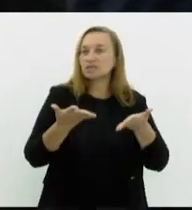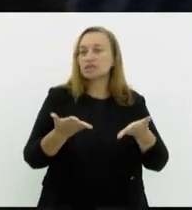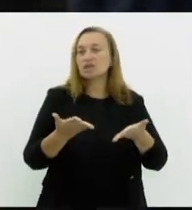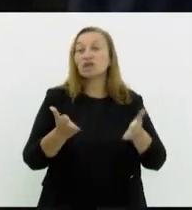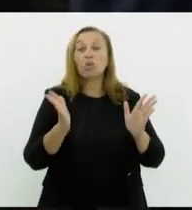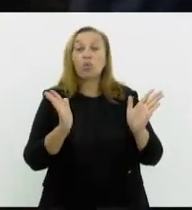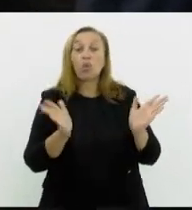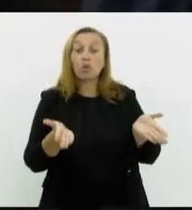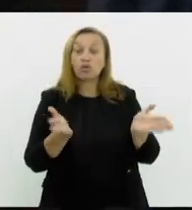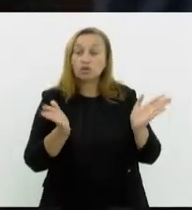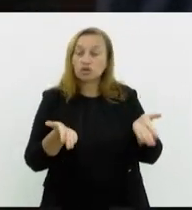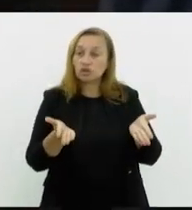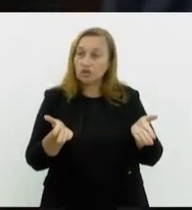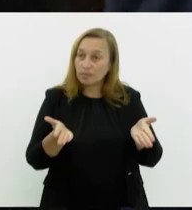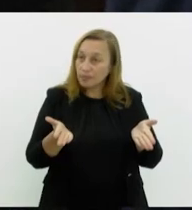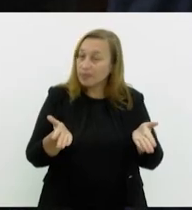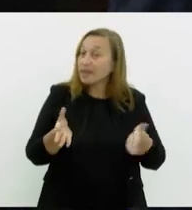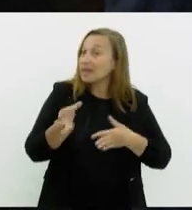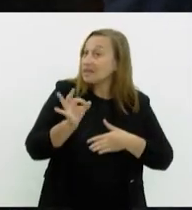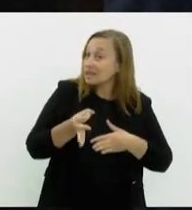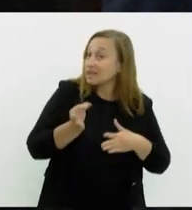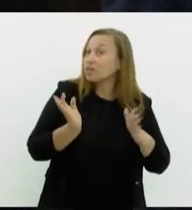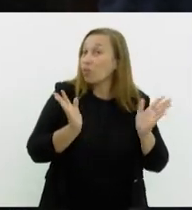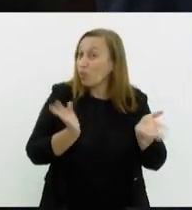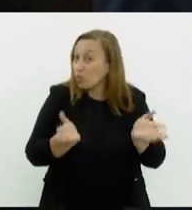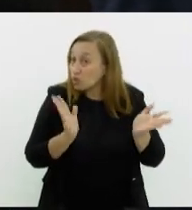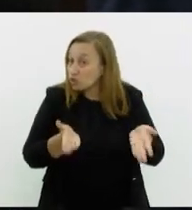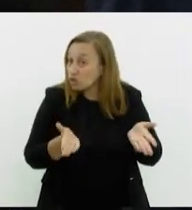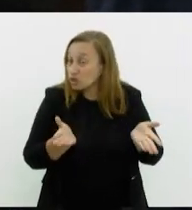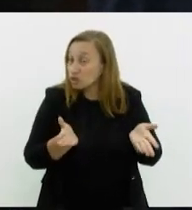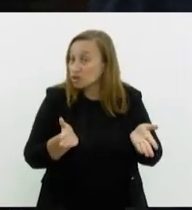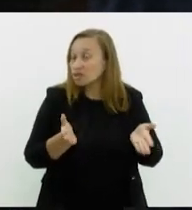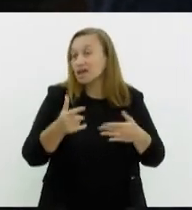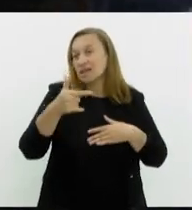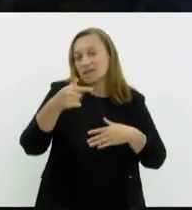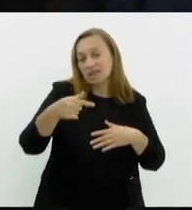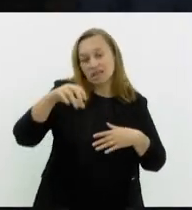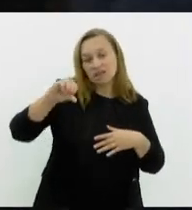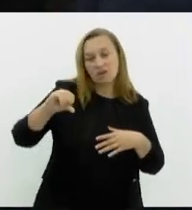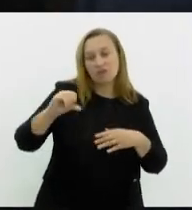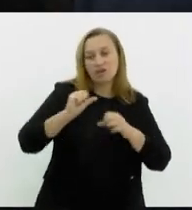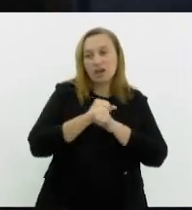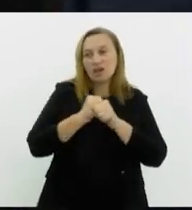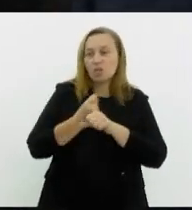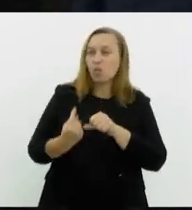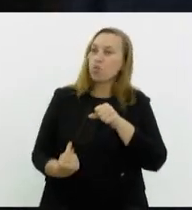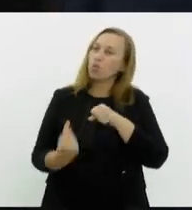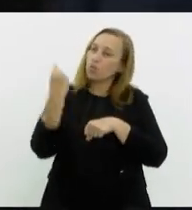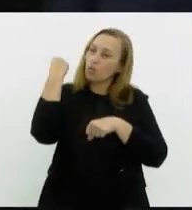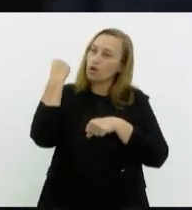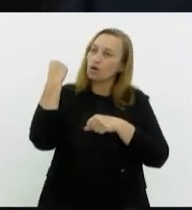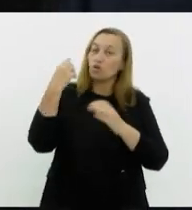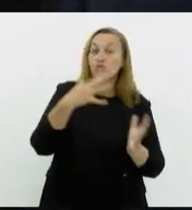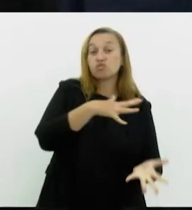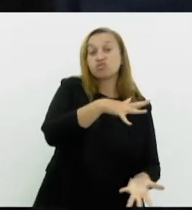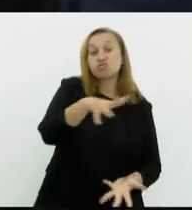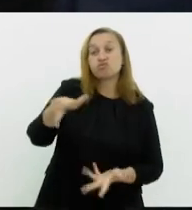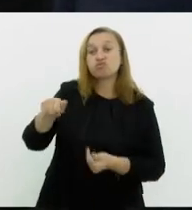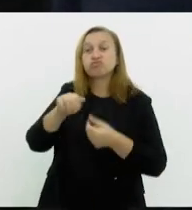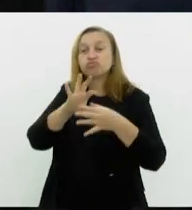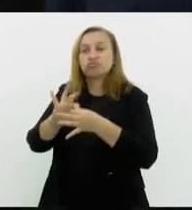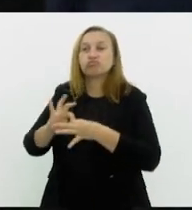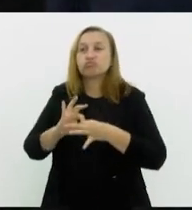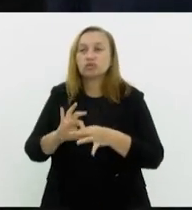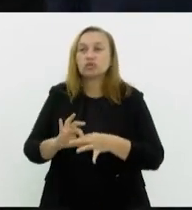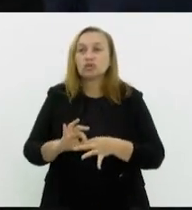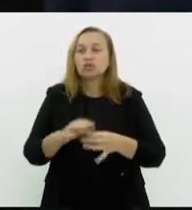E hoje, exatamente hoje, há 79 anos atrás, o mundo se uniu